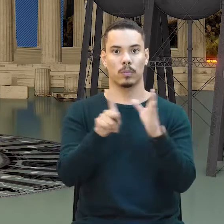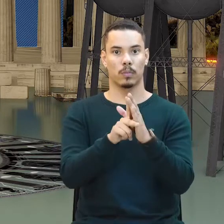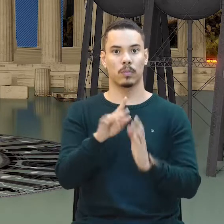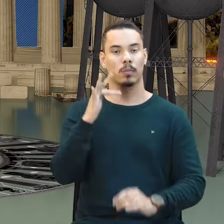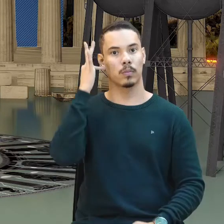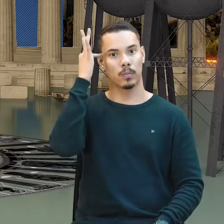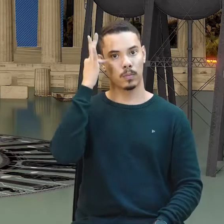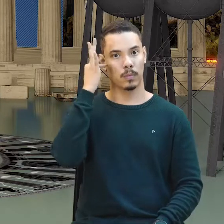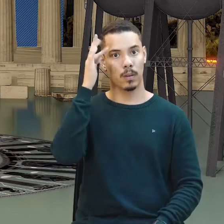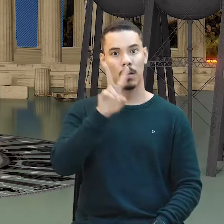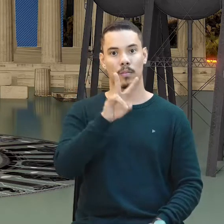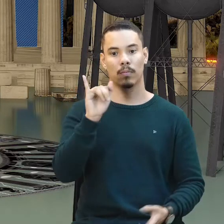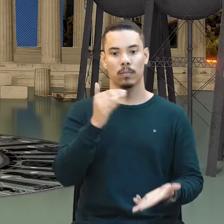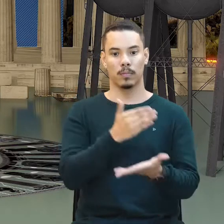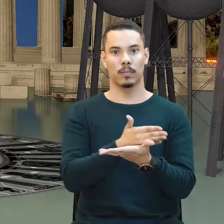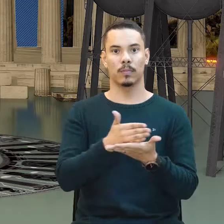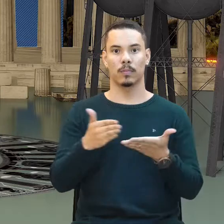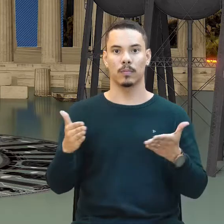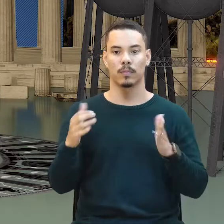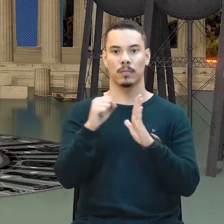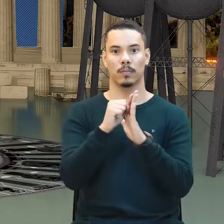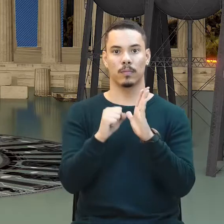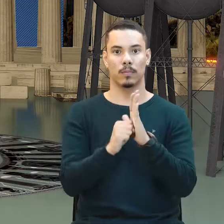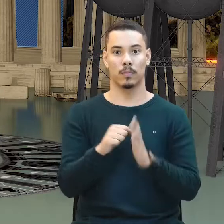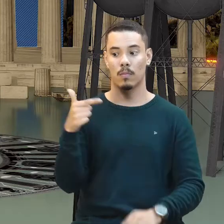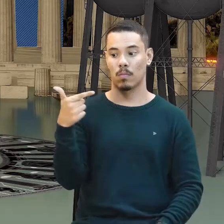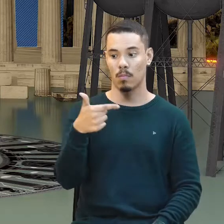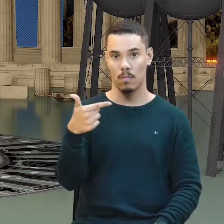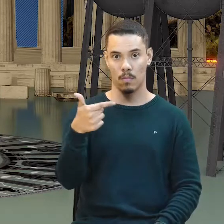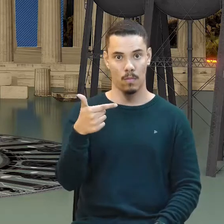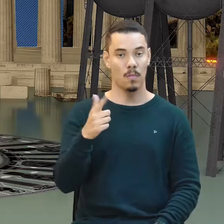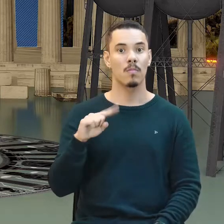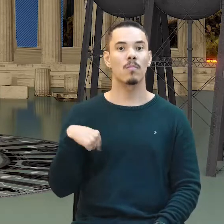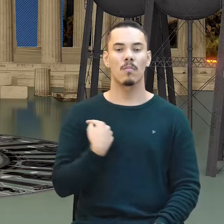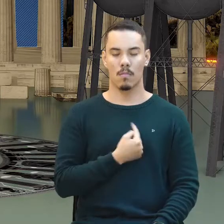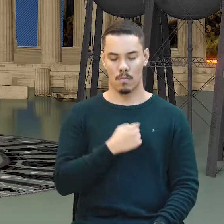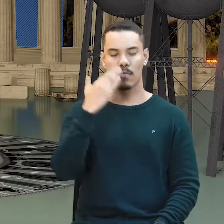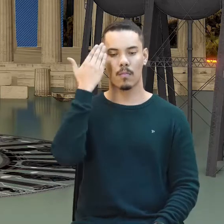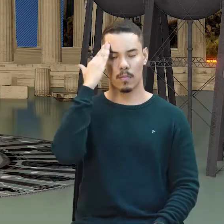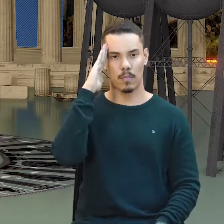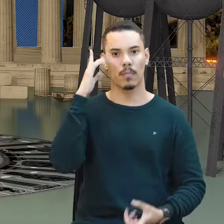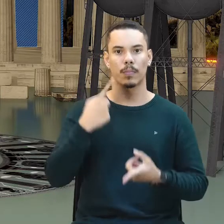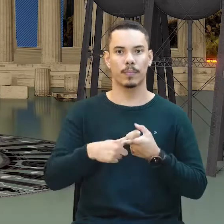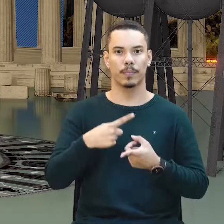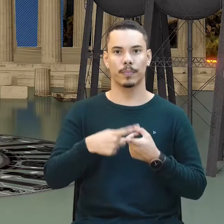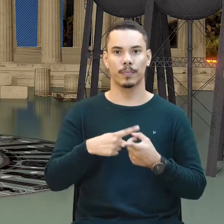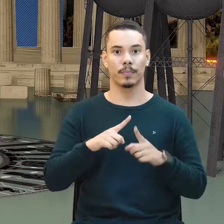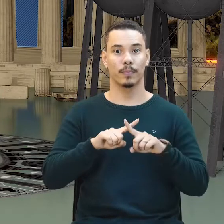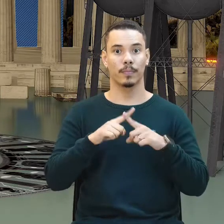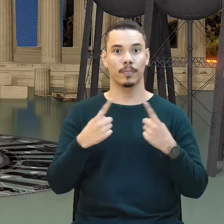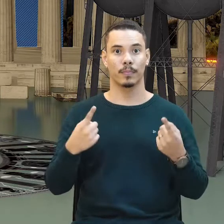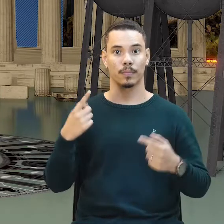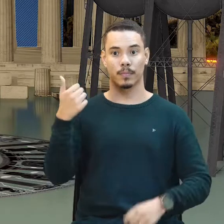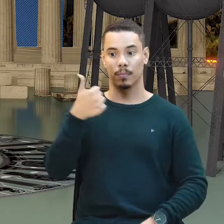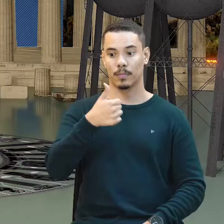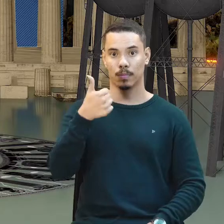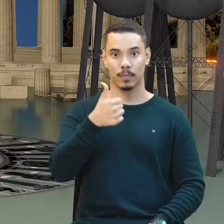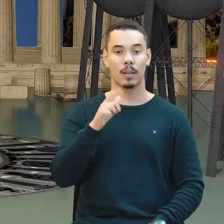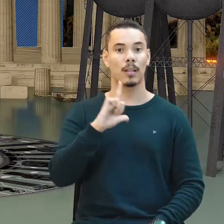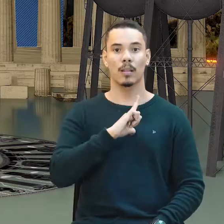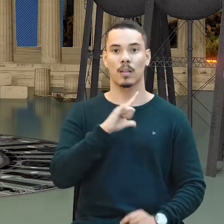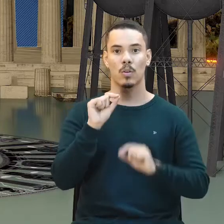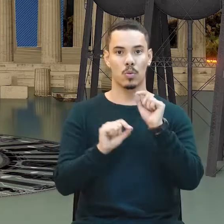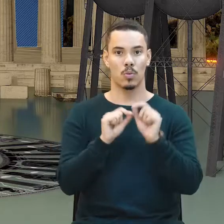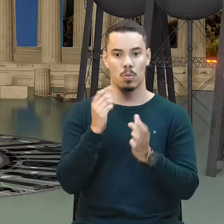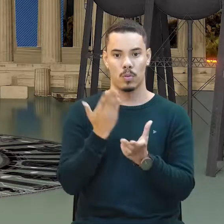vai iniciar no século II. E nós vamos entender o porquê. Mas vamos ver primeiramente o que é que nós temos para a